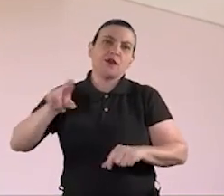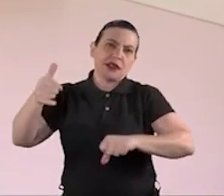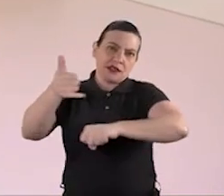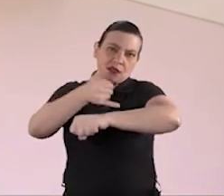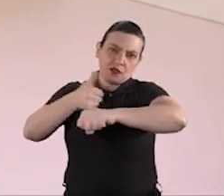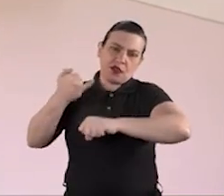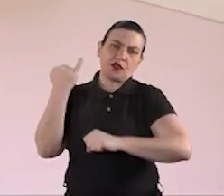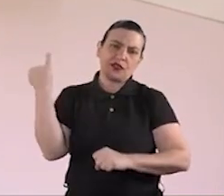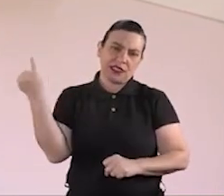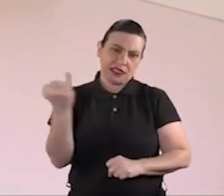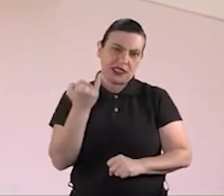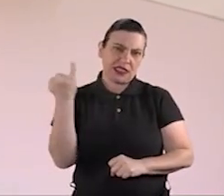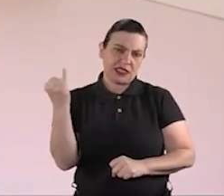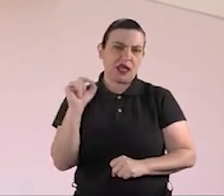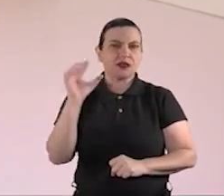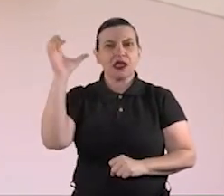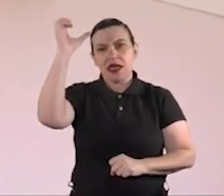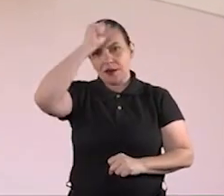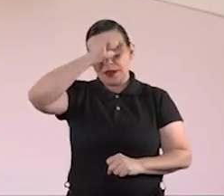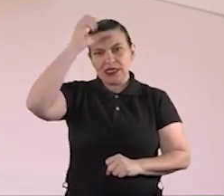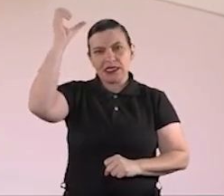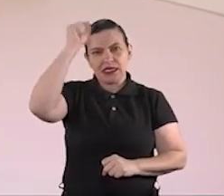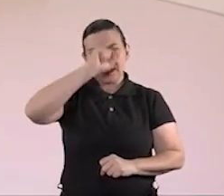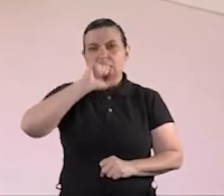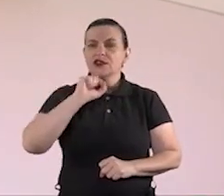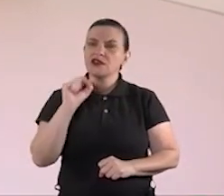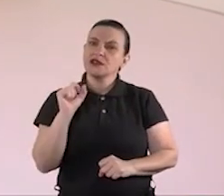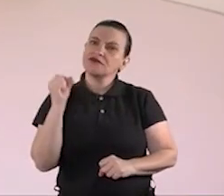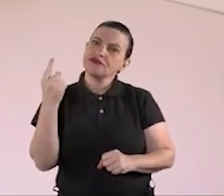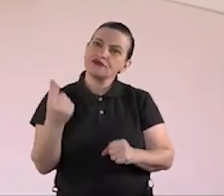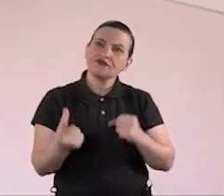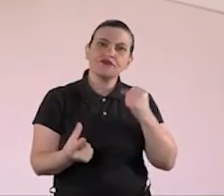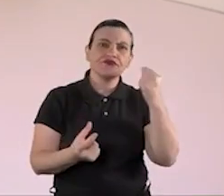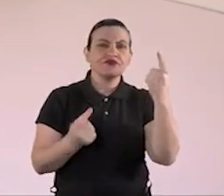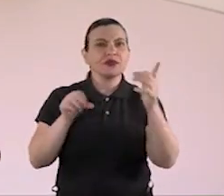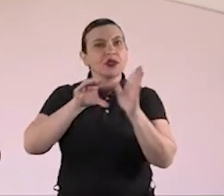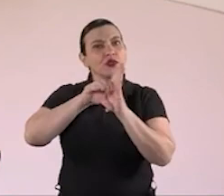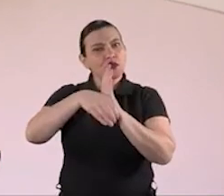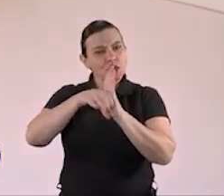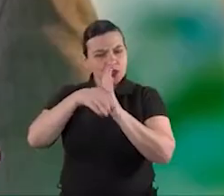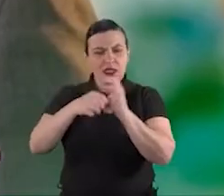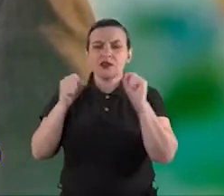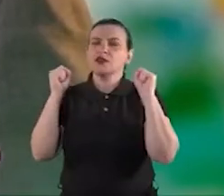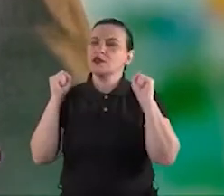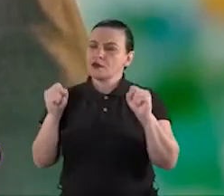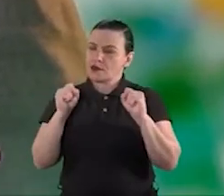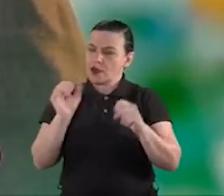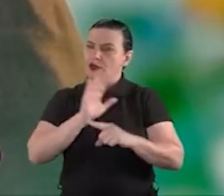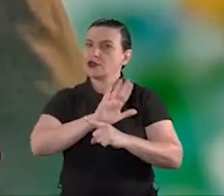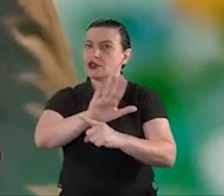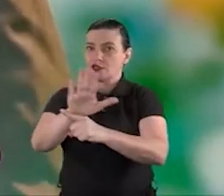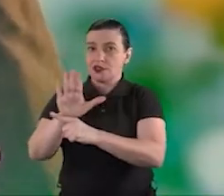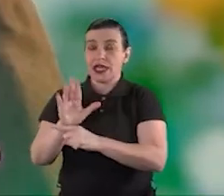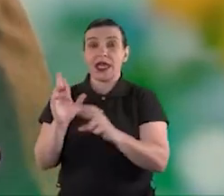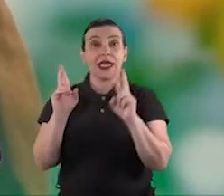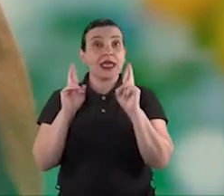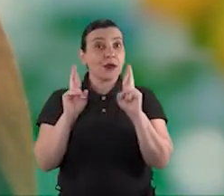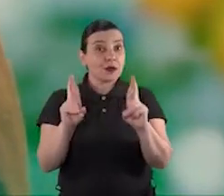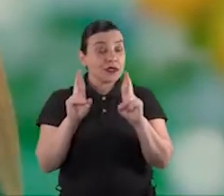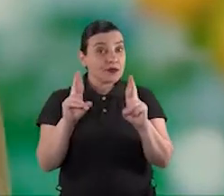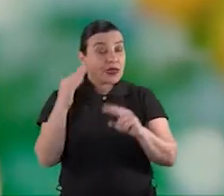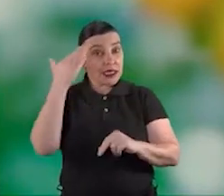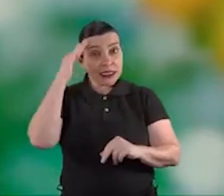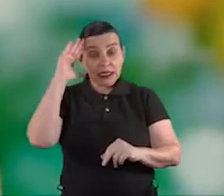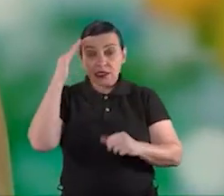óleos essenciais de forma eficaz conhecimento no entanto de apenas alguns conceitos-chave pode ser muito fácil Espero que por